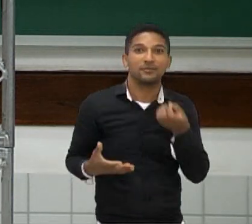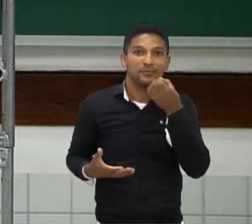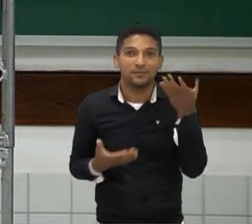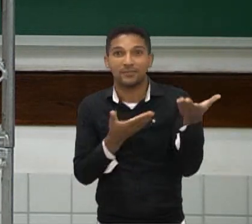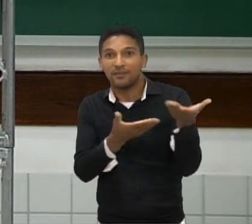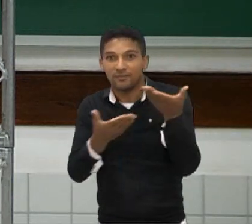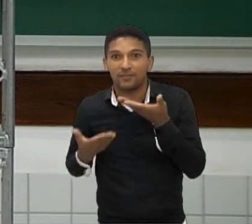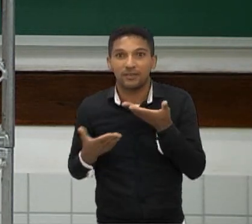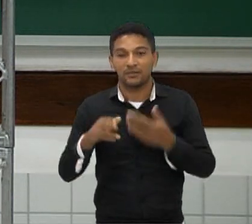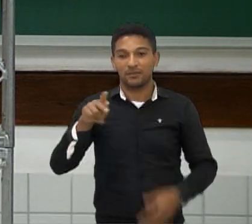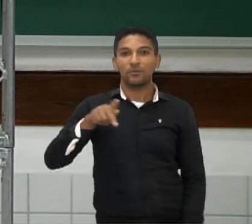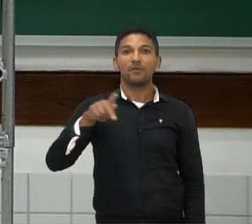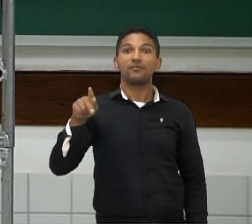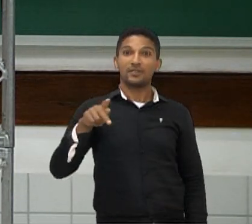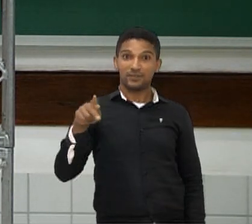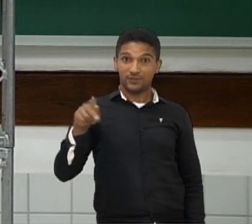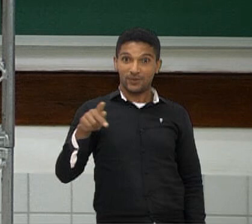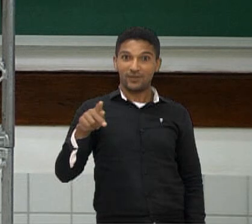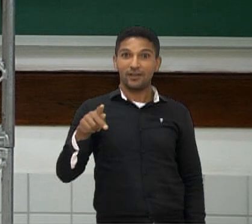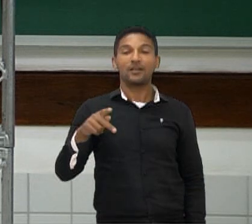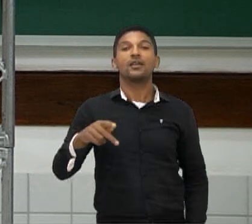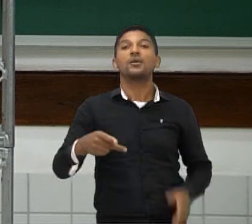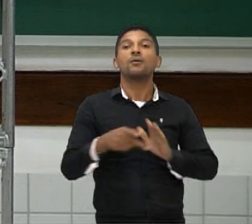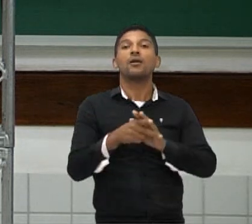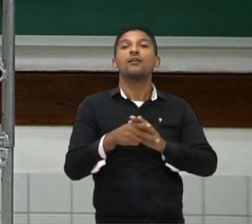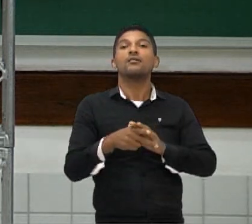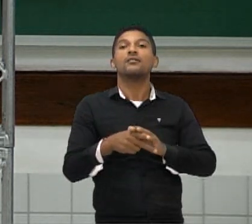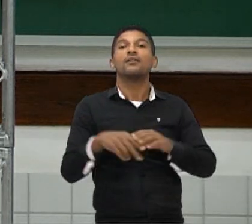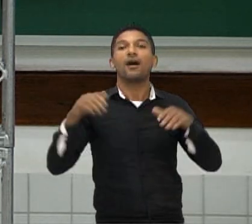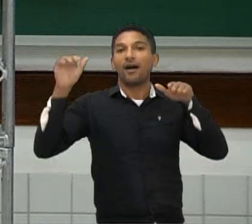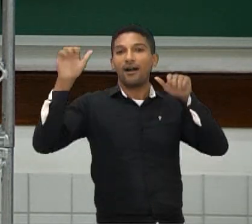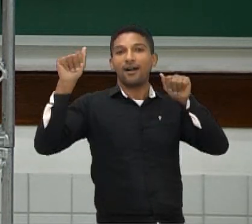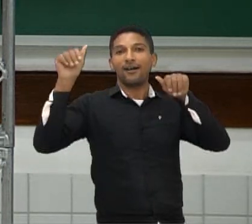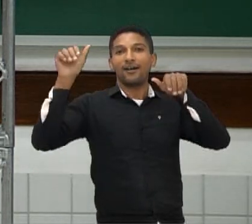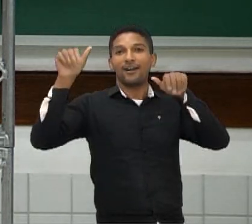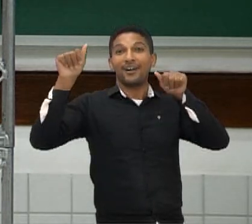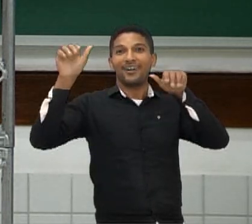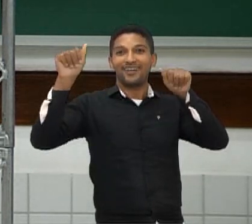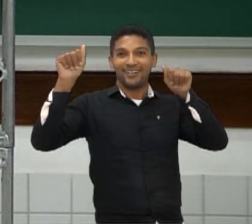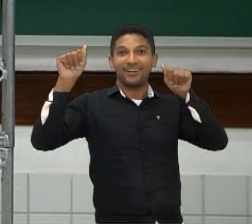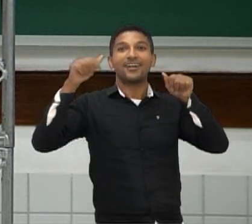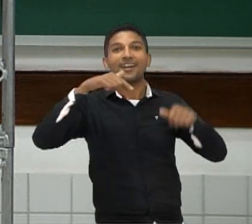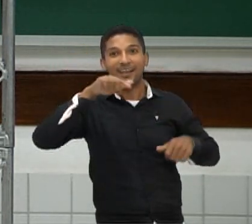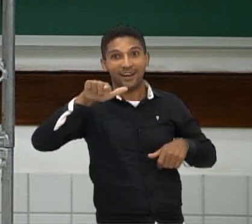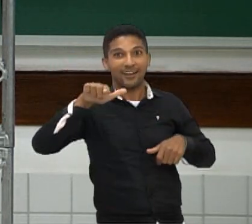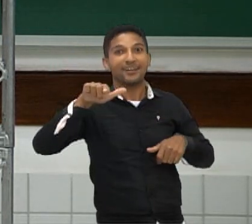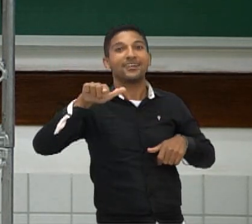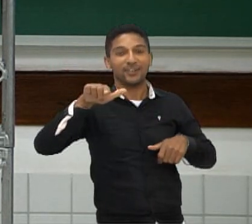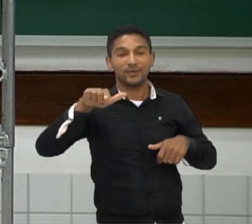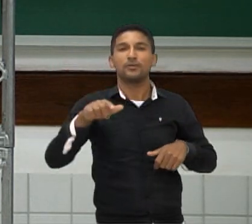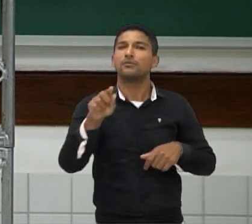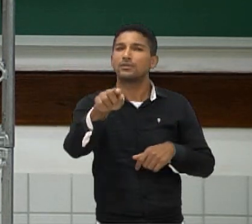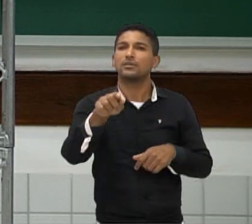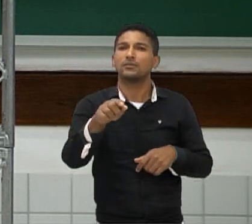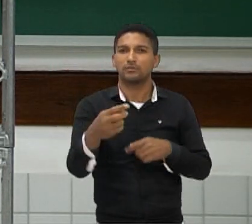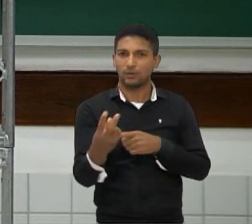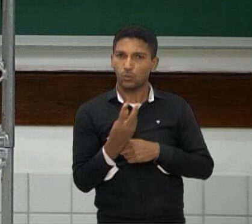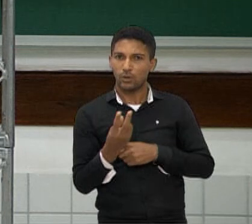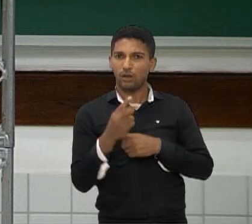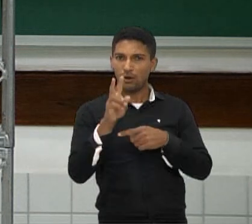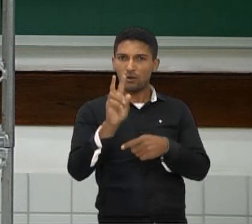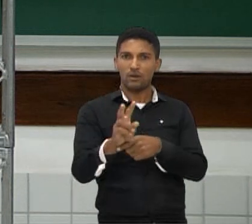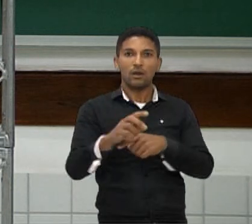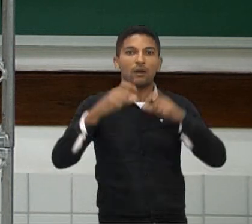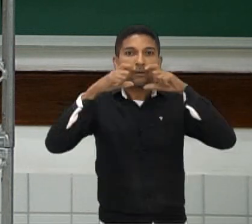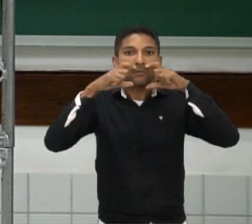professora Estefânia de Língua Espanhola. E aí, me contem, como que vocês estão? Se cuidando? Usando as